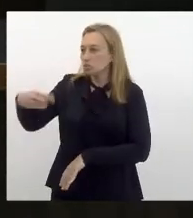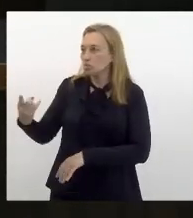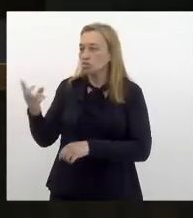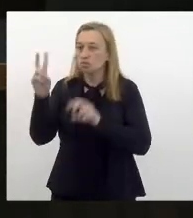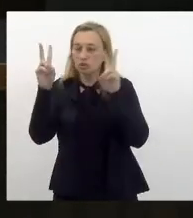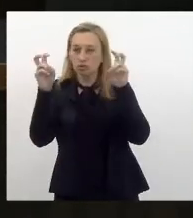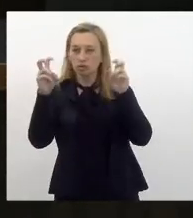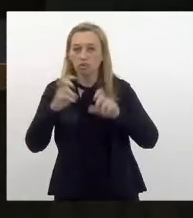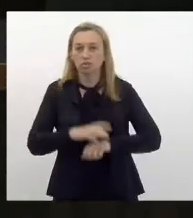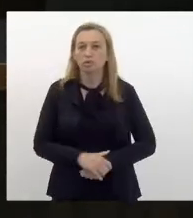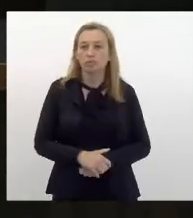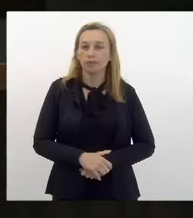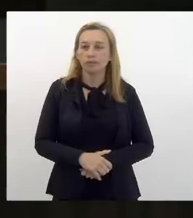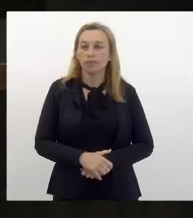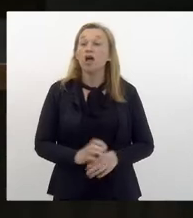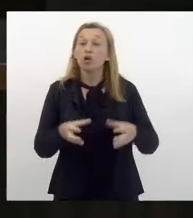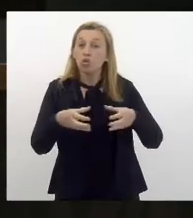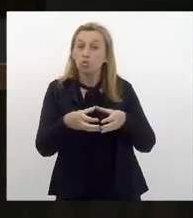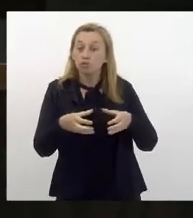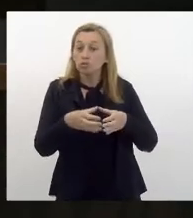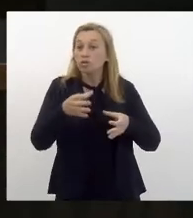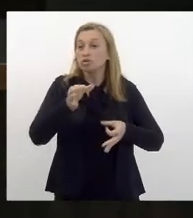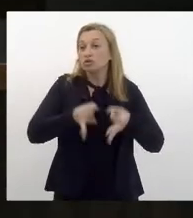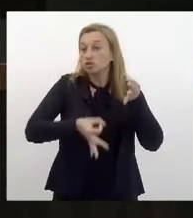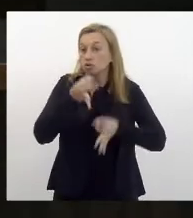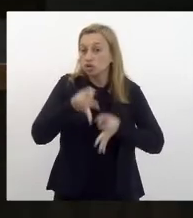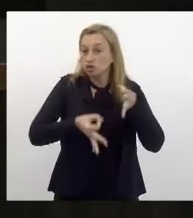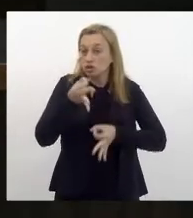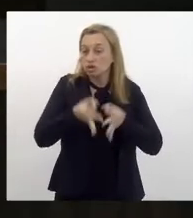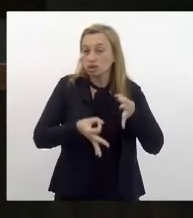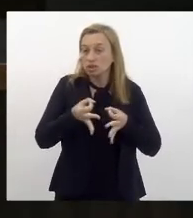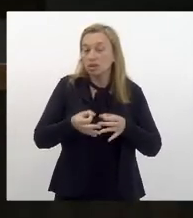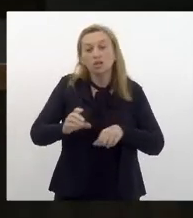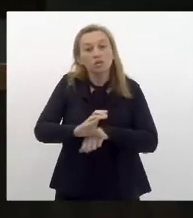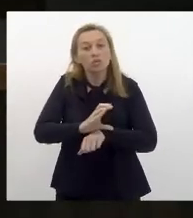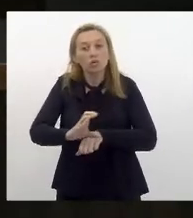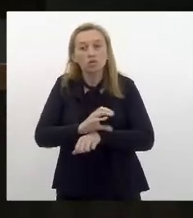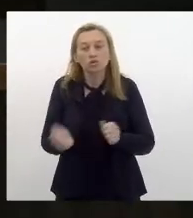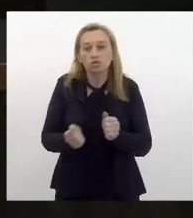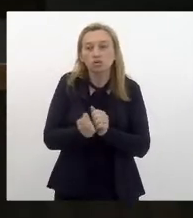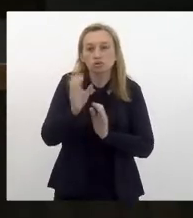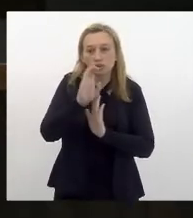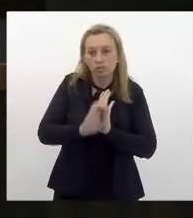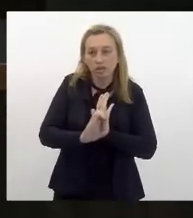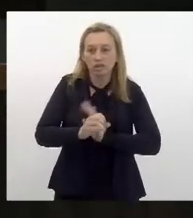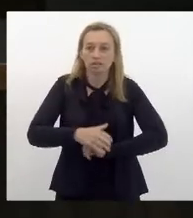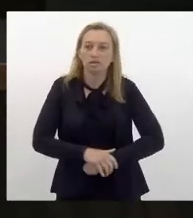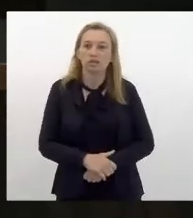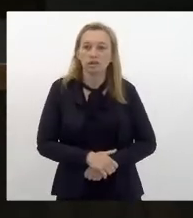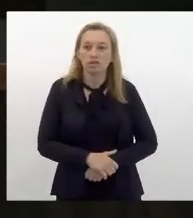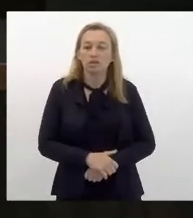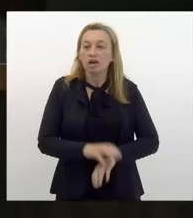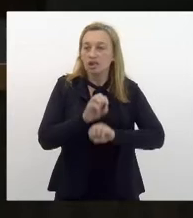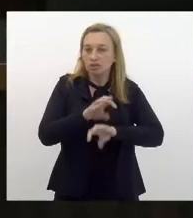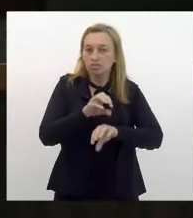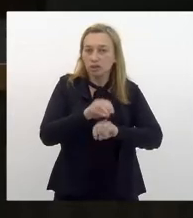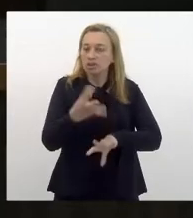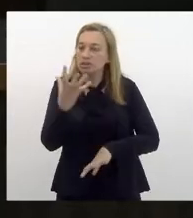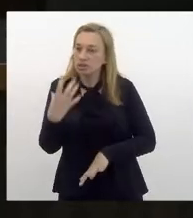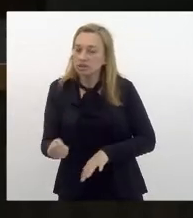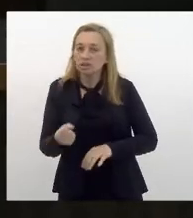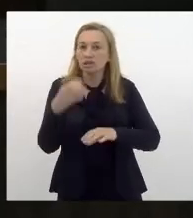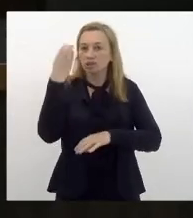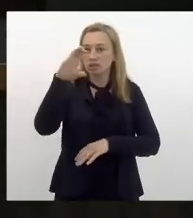providências parecer das comissões de constituição e justiça pela constitucionalidade com emendas de educação